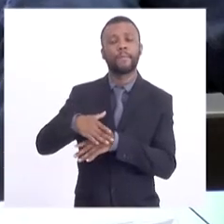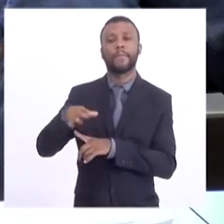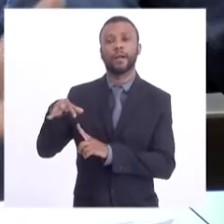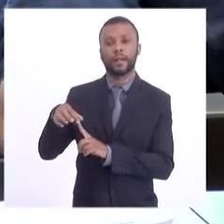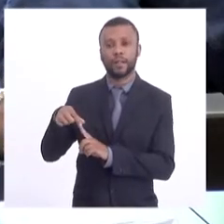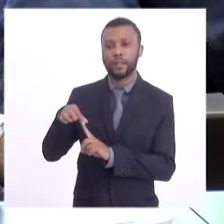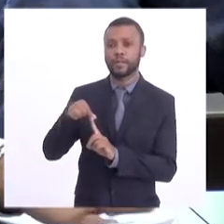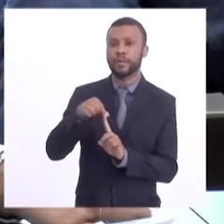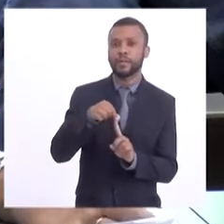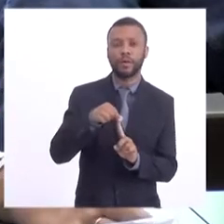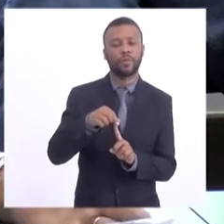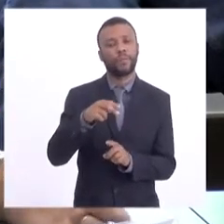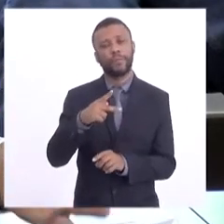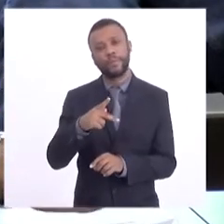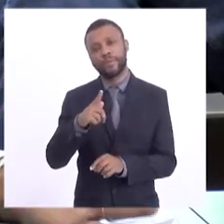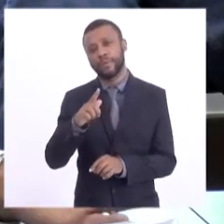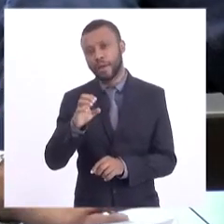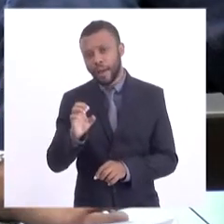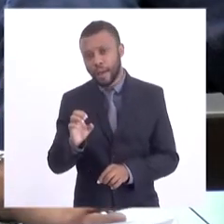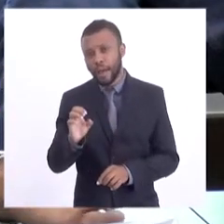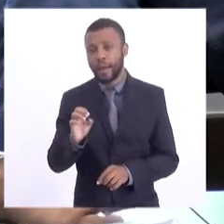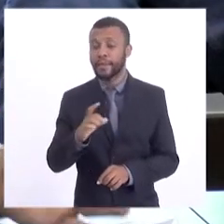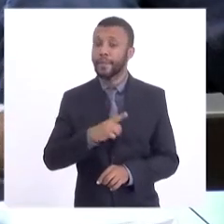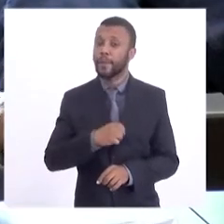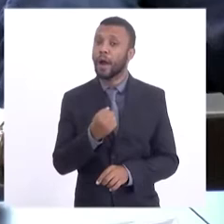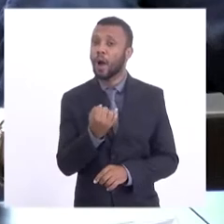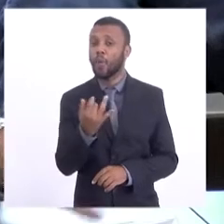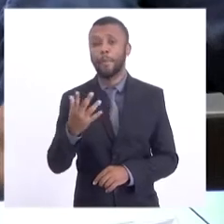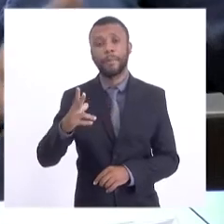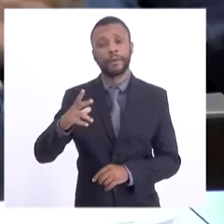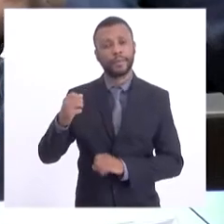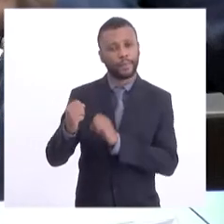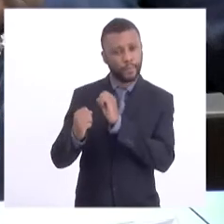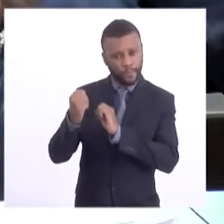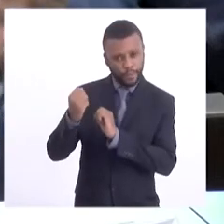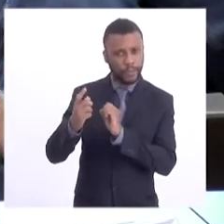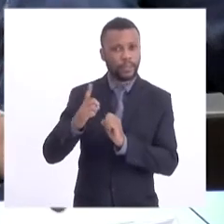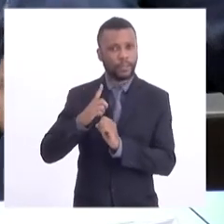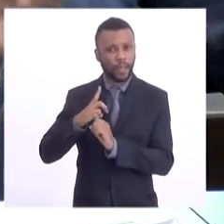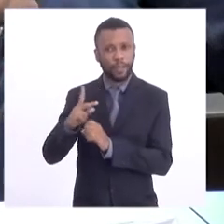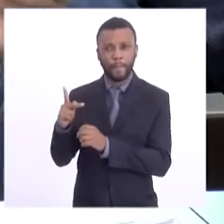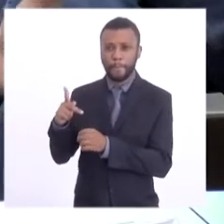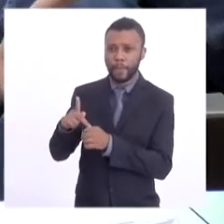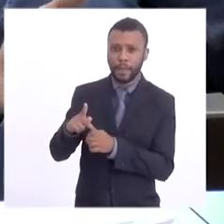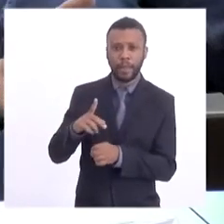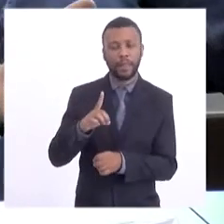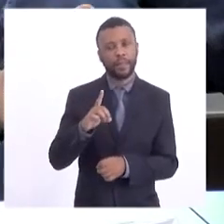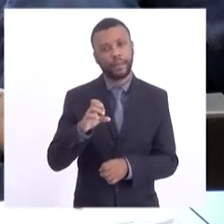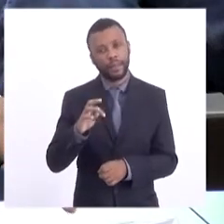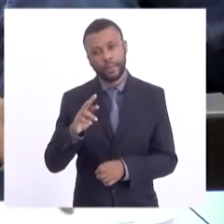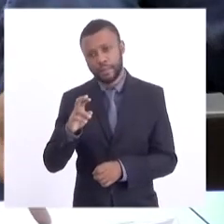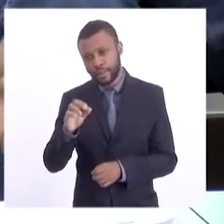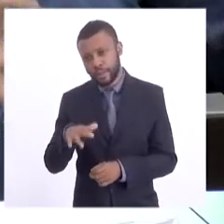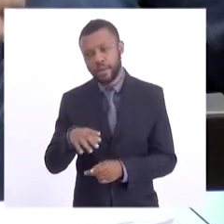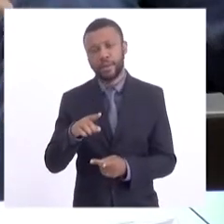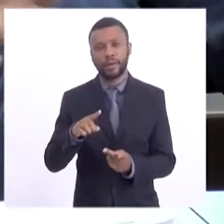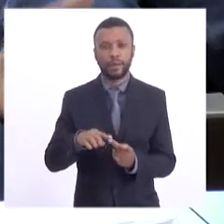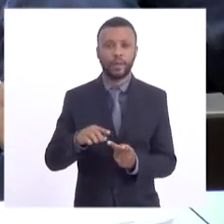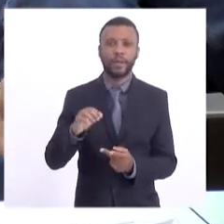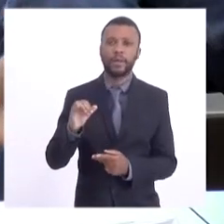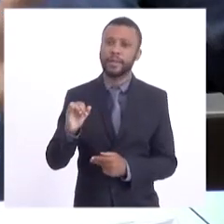Procuradores hoje nós temos algumas indiretas entidades da indireta que tem Procuradores Detran e Néia tem previsão